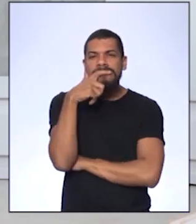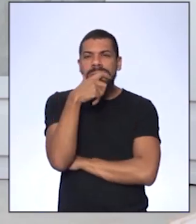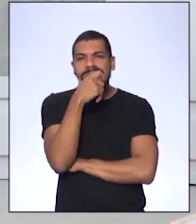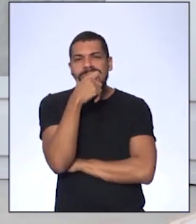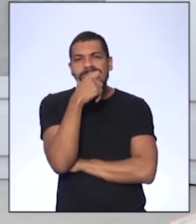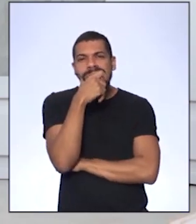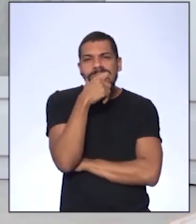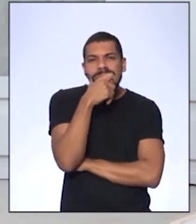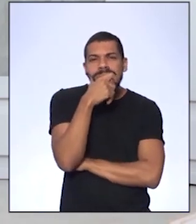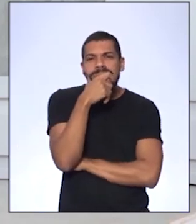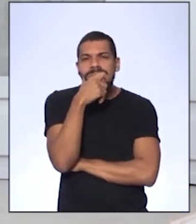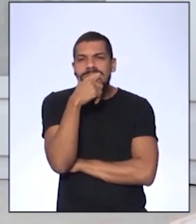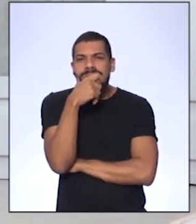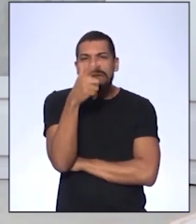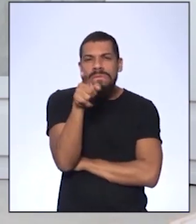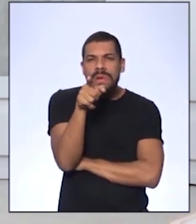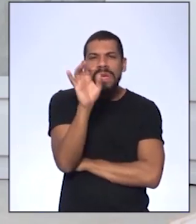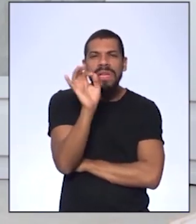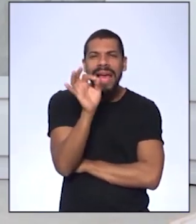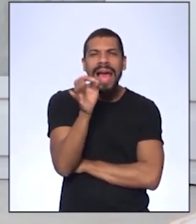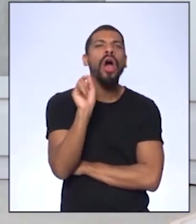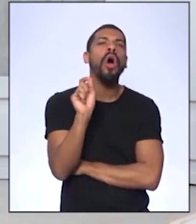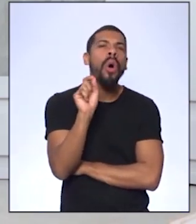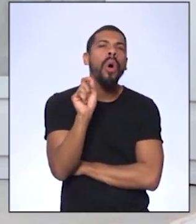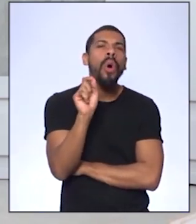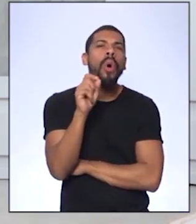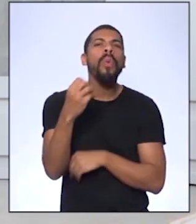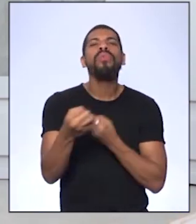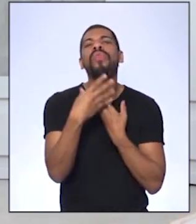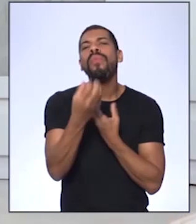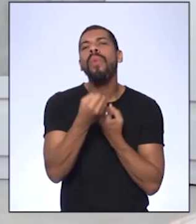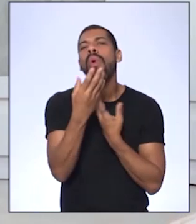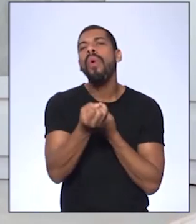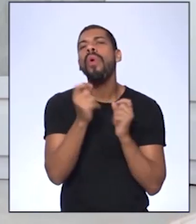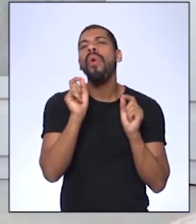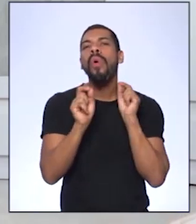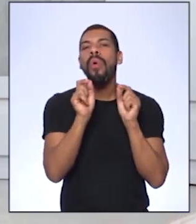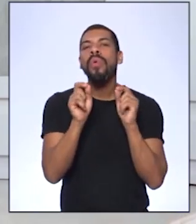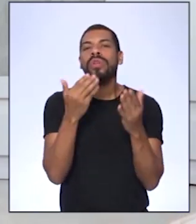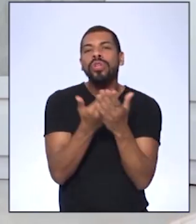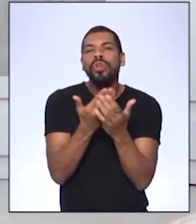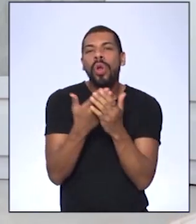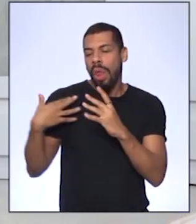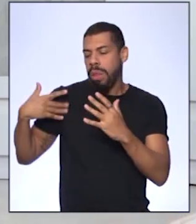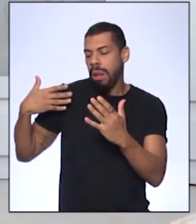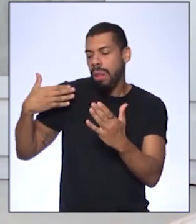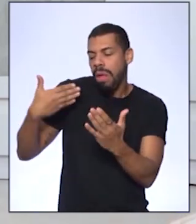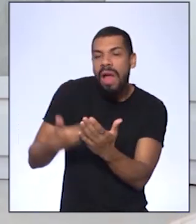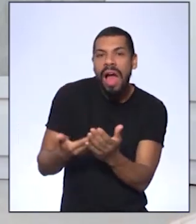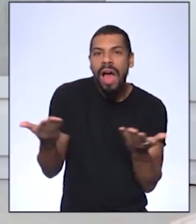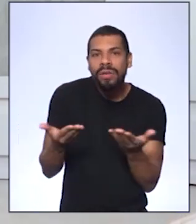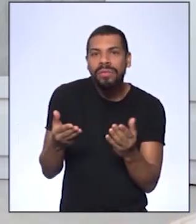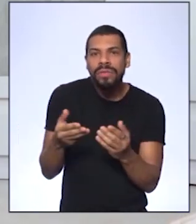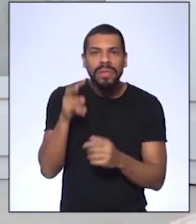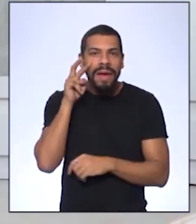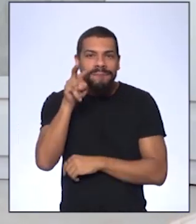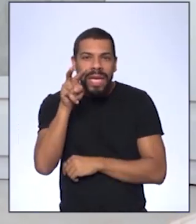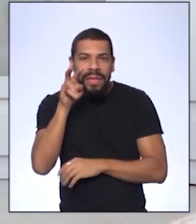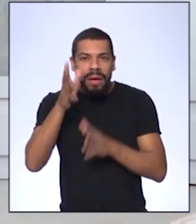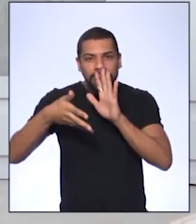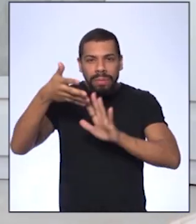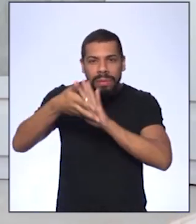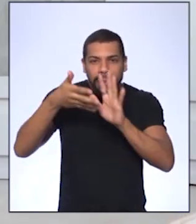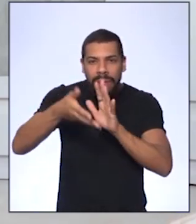essa aula, você tem como referencial um conteúdo, que é o conteúdo da aula. Ou seja, você está me ouvindo falar